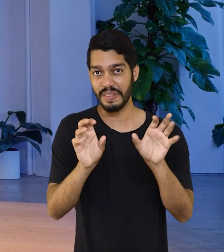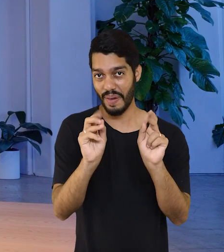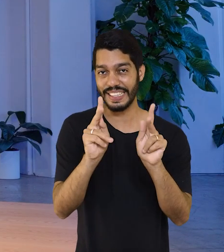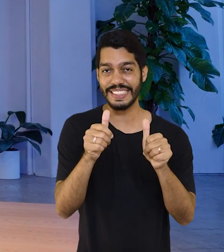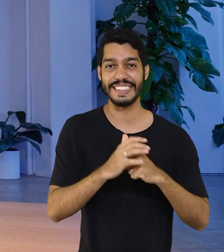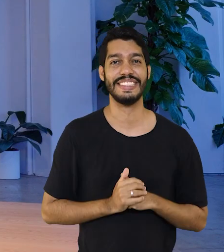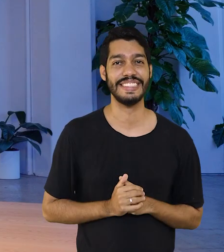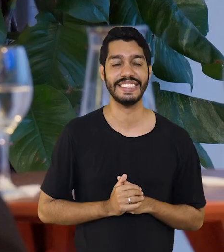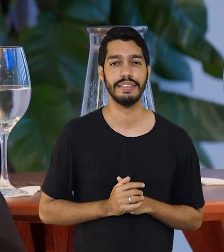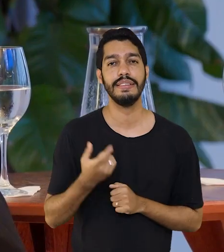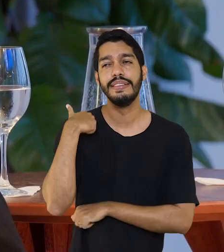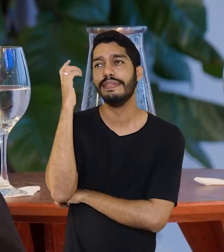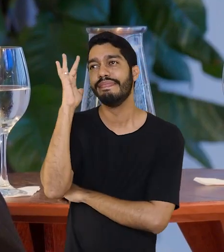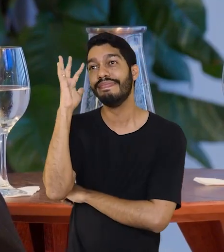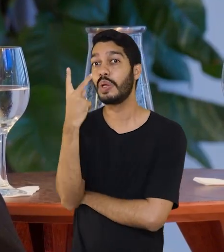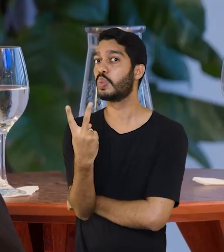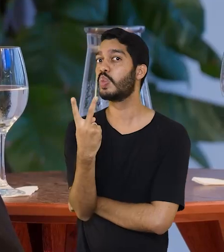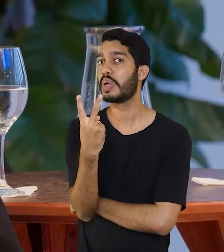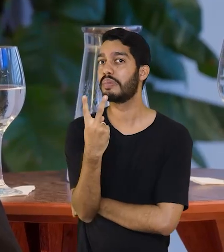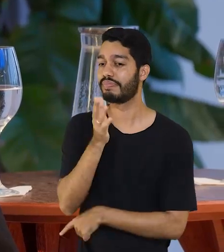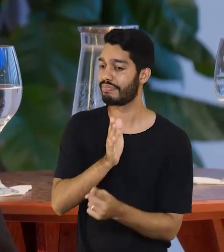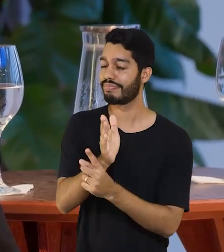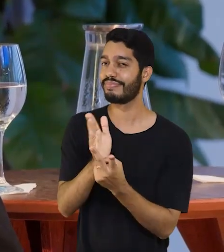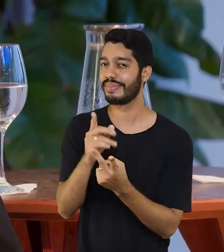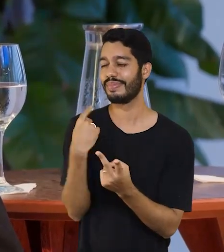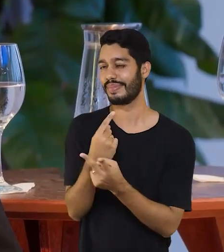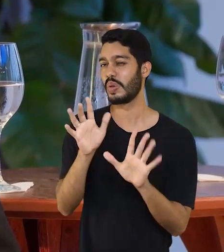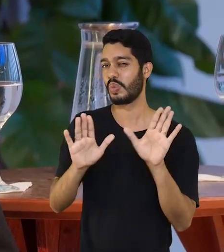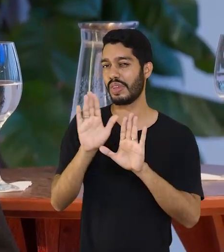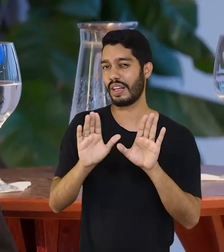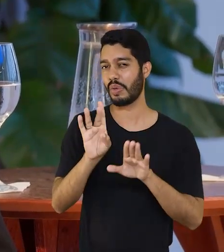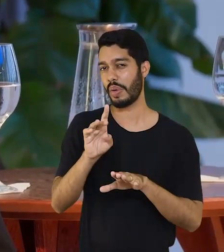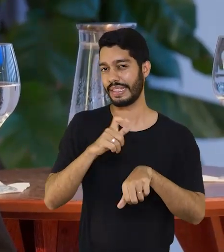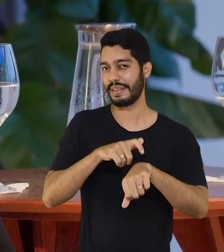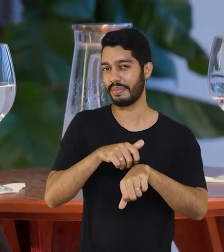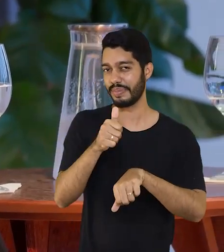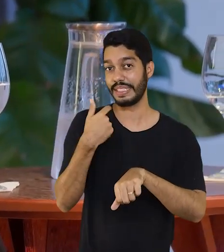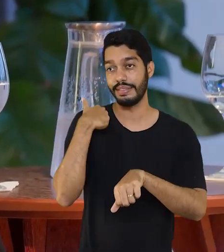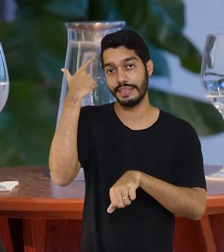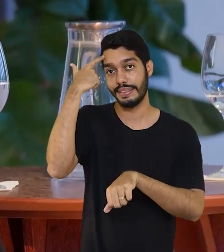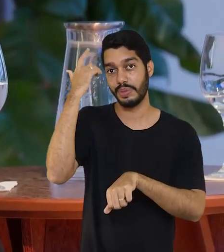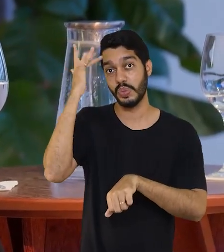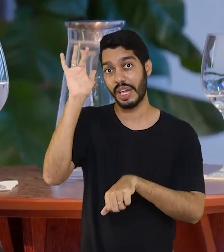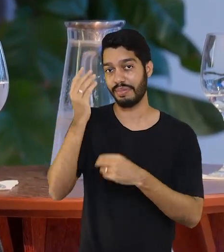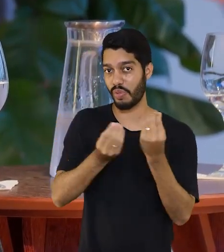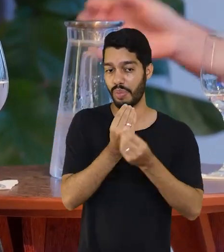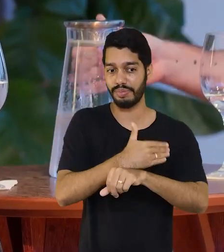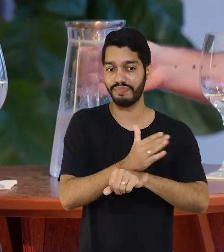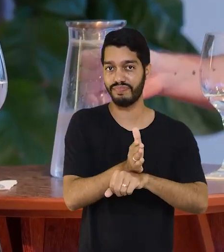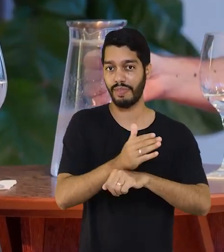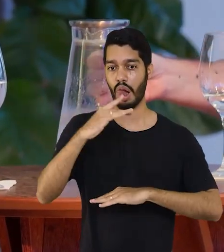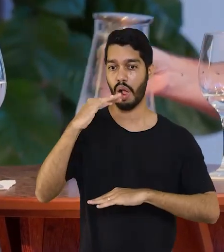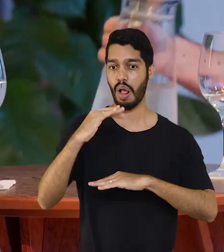quando a gente abrir para o que vocês quiserem perguntar, tá? Se quiser mais. Eu fiquei pensando em duas coisas aqui, e eu acho que a gente só